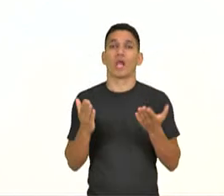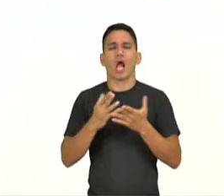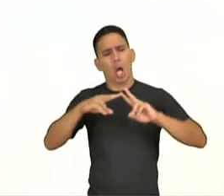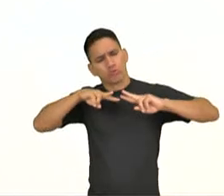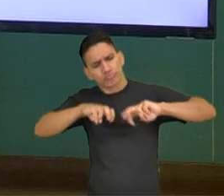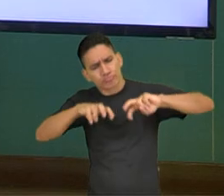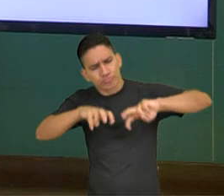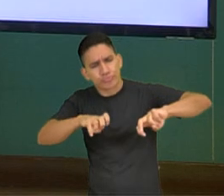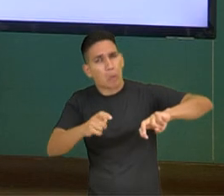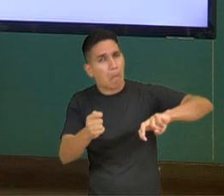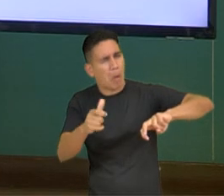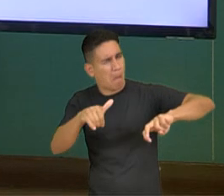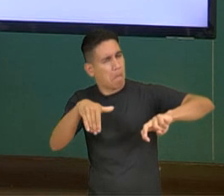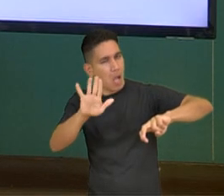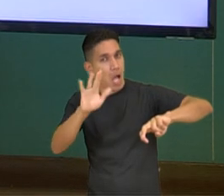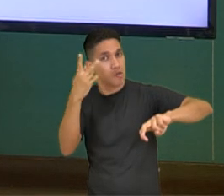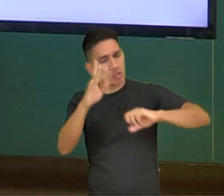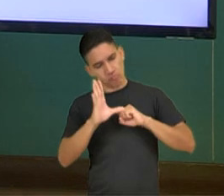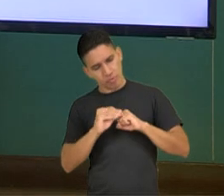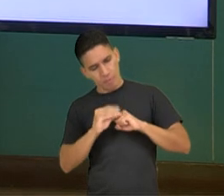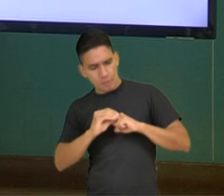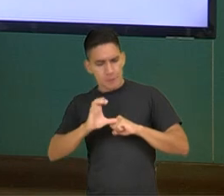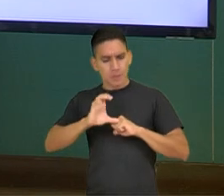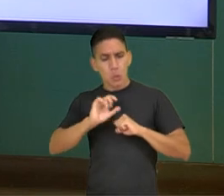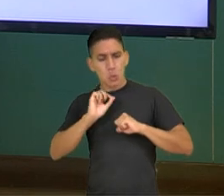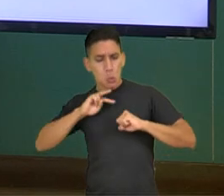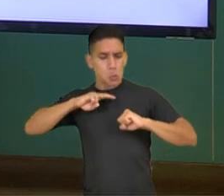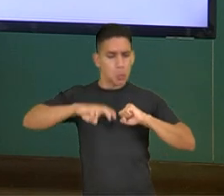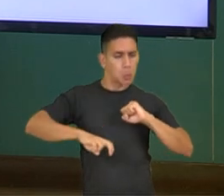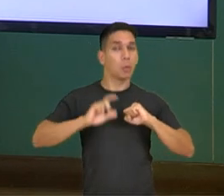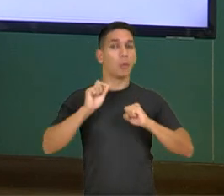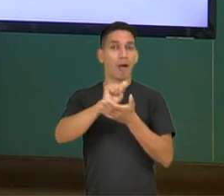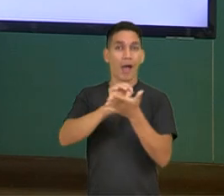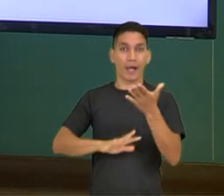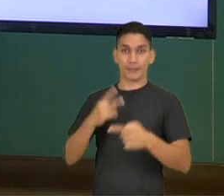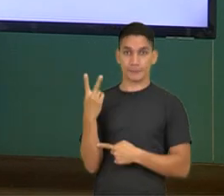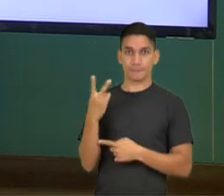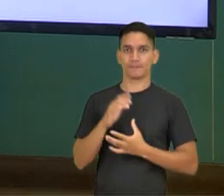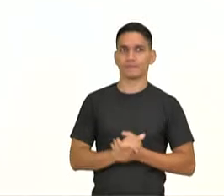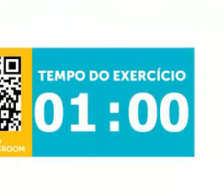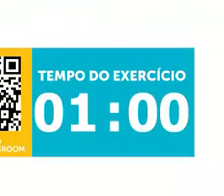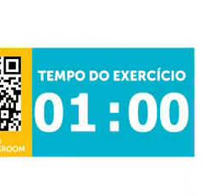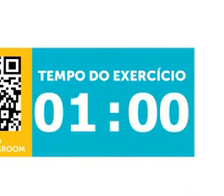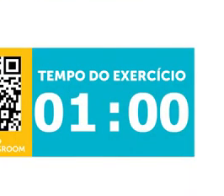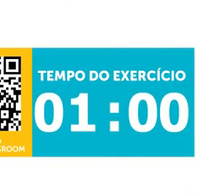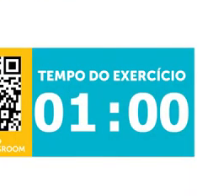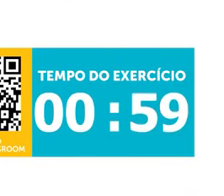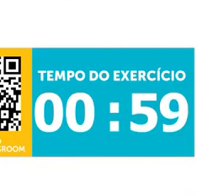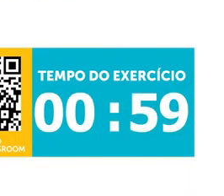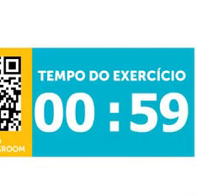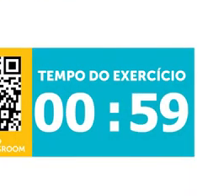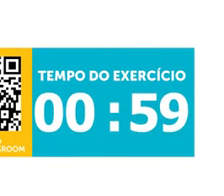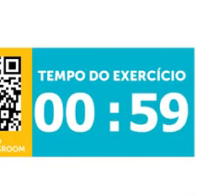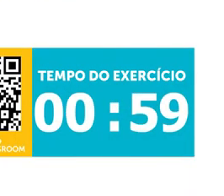pouco mais o seu conhecimento, vamos para a atividade número 2.